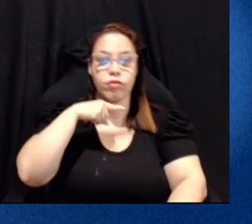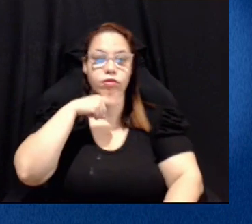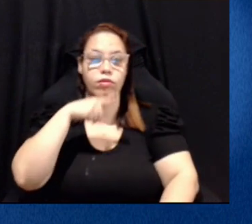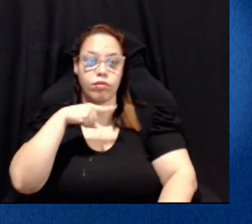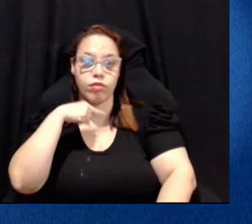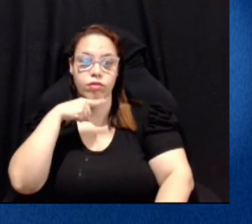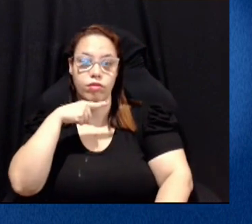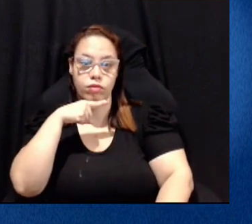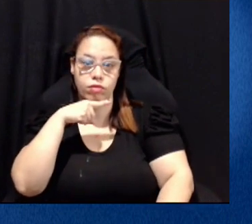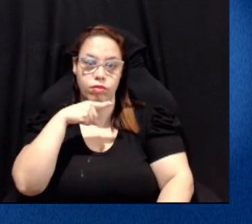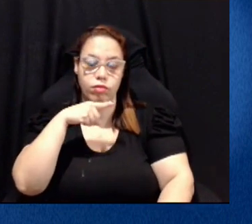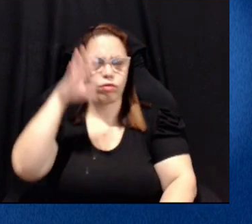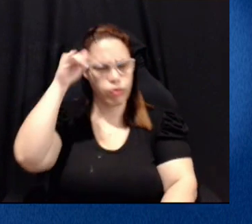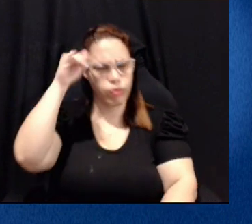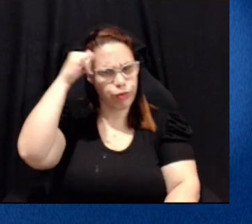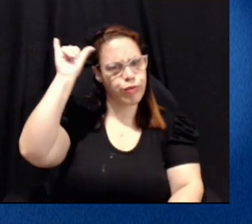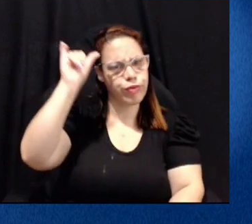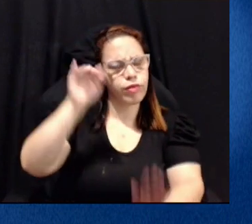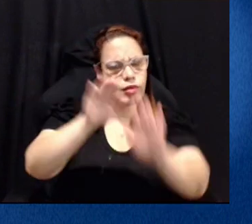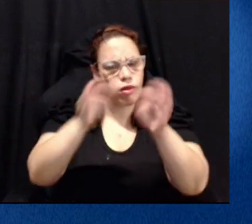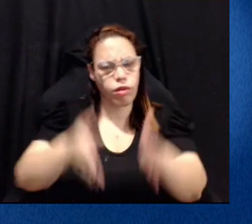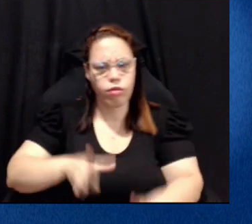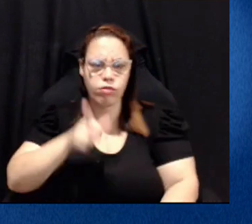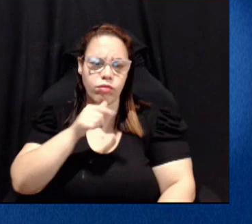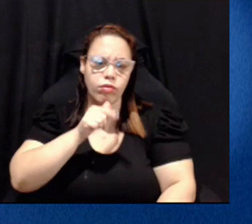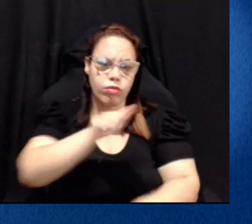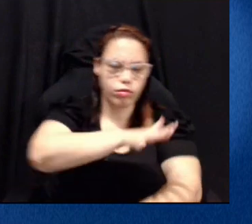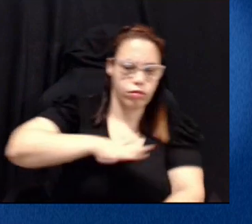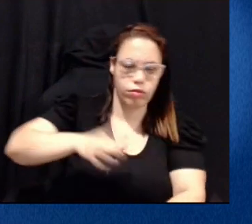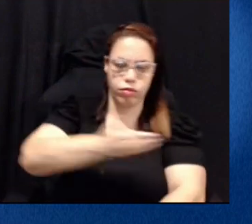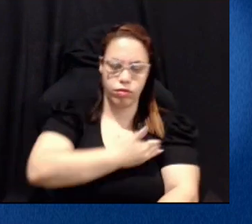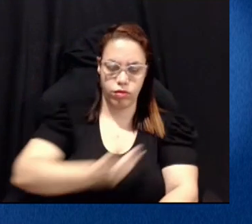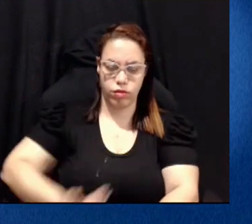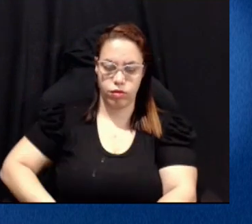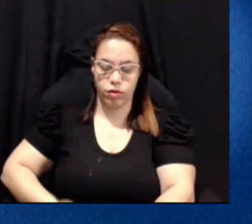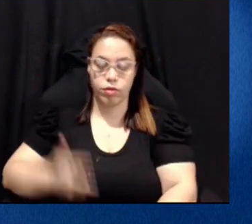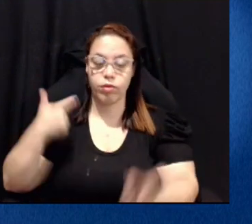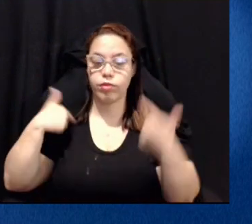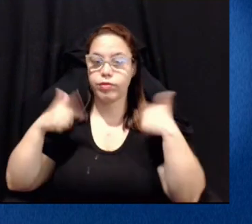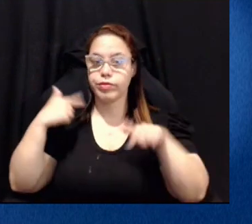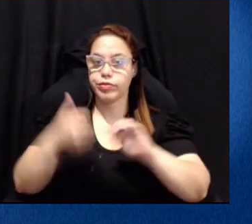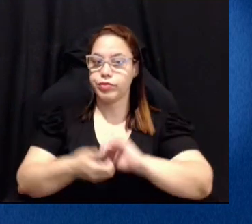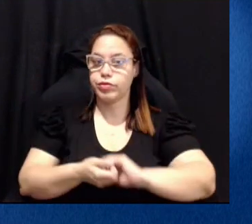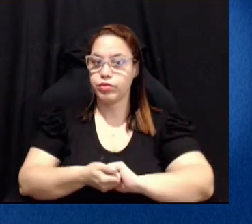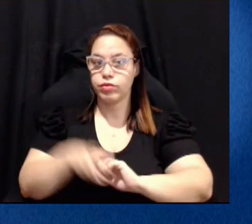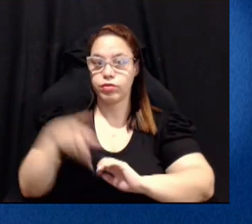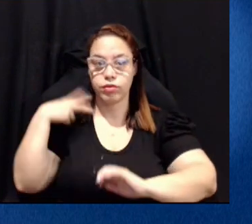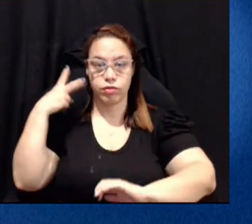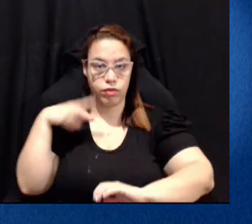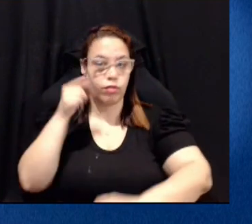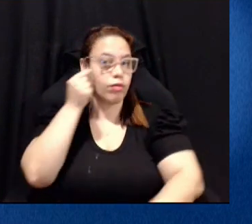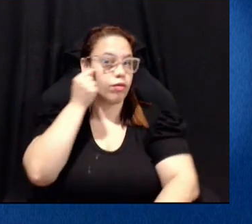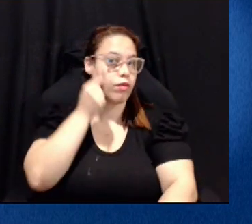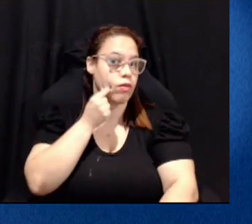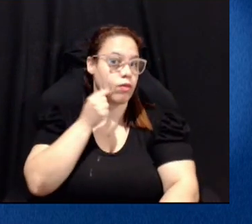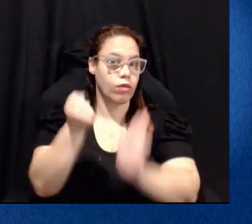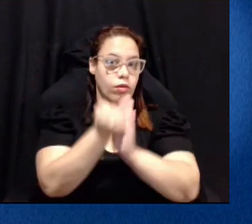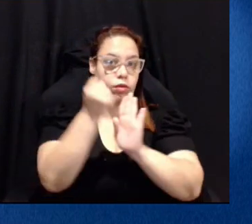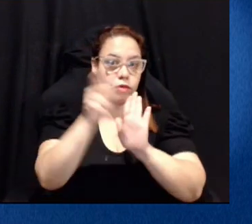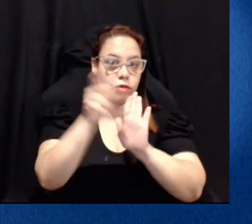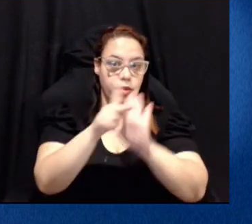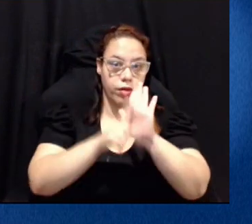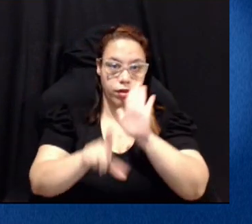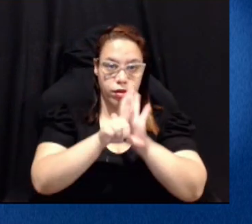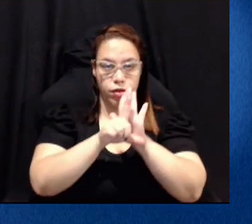prevê a instalação de bebedouros em áreas públicas de lazer. O vereador Marcelo Silva protocola projeto de lei para